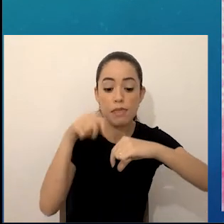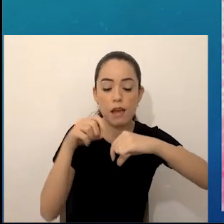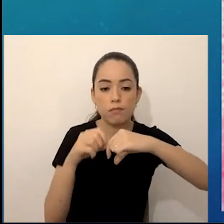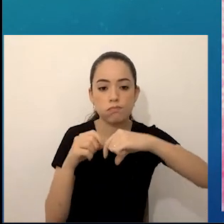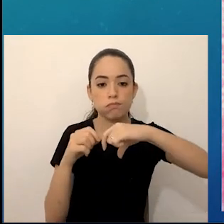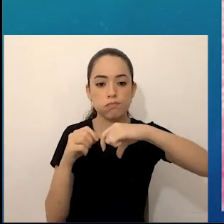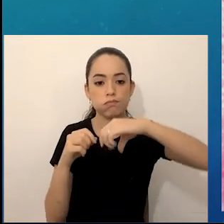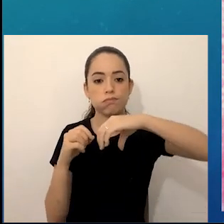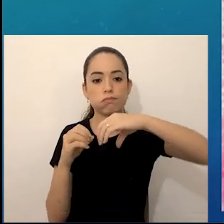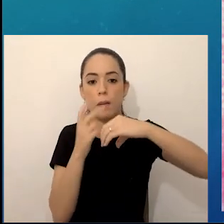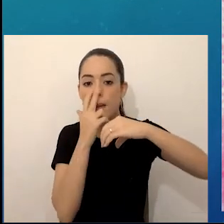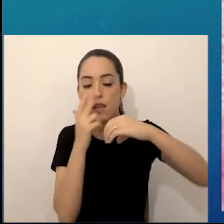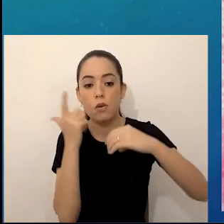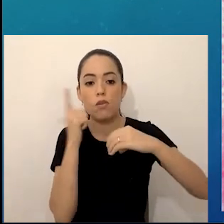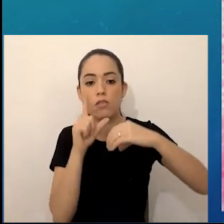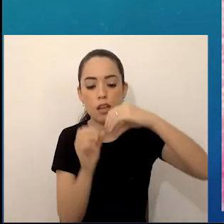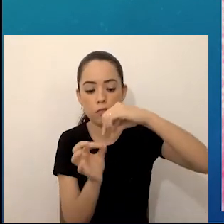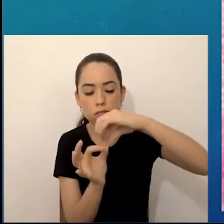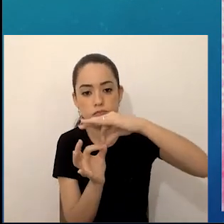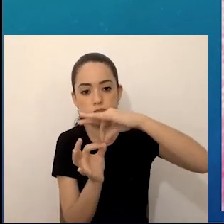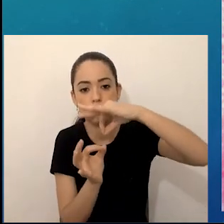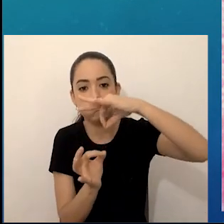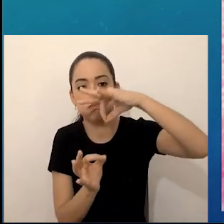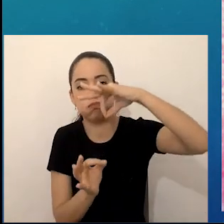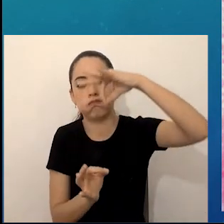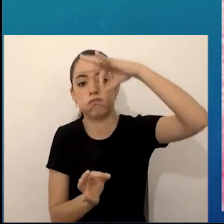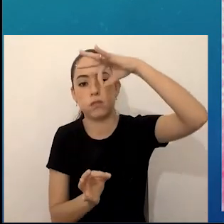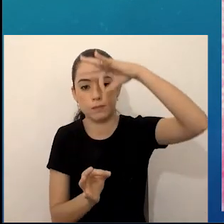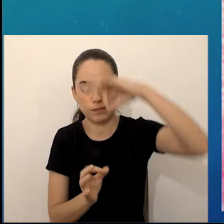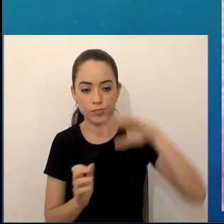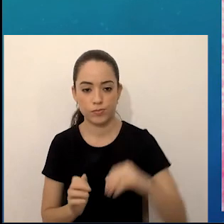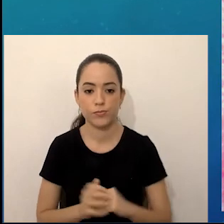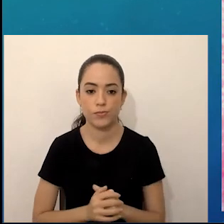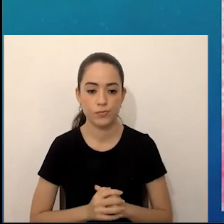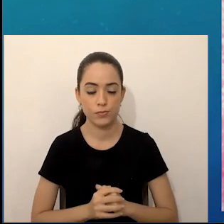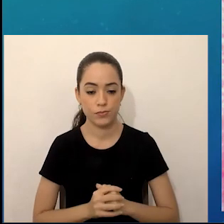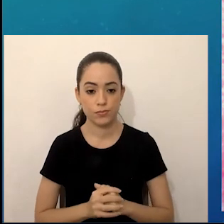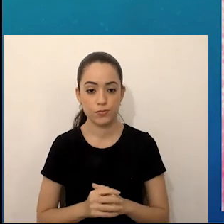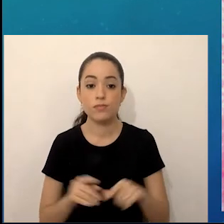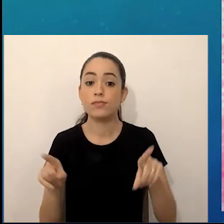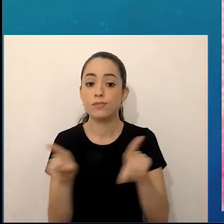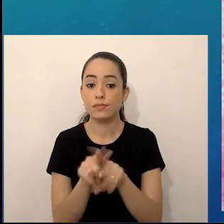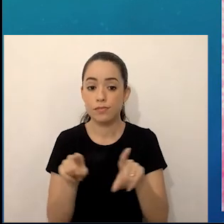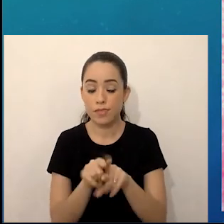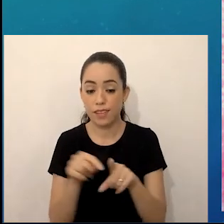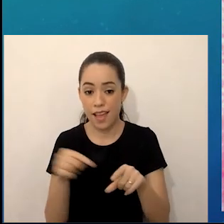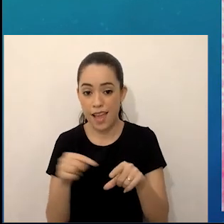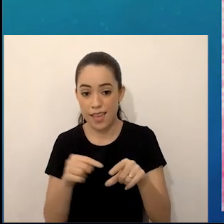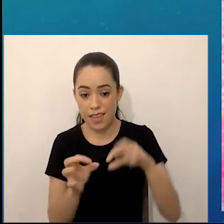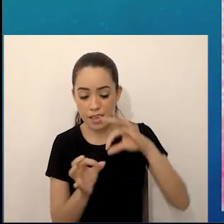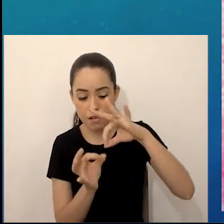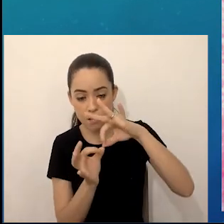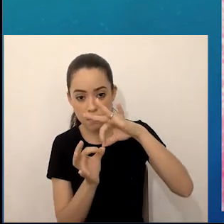linha, permitindo o seu crescimento, que será no sentido cranial.